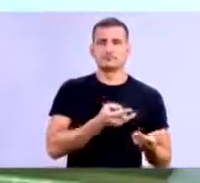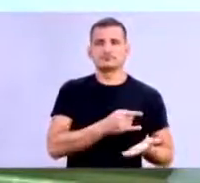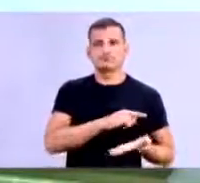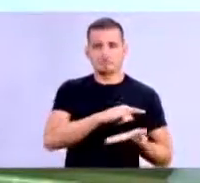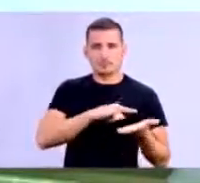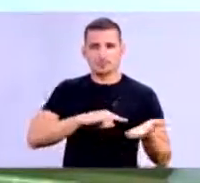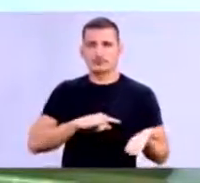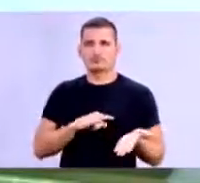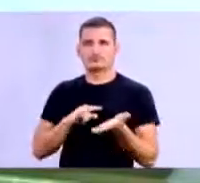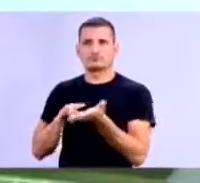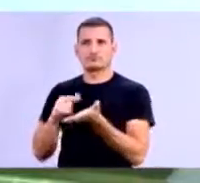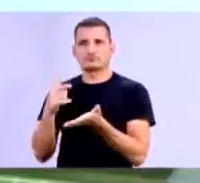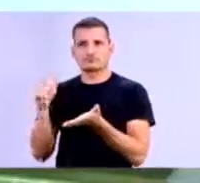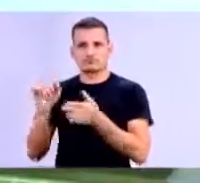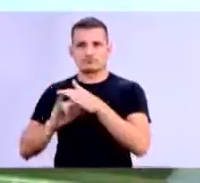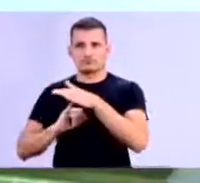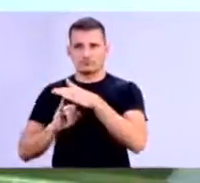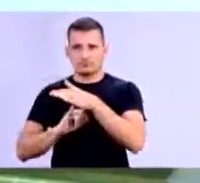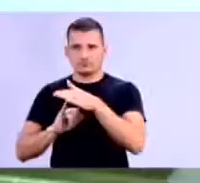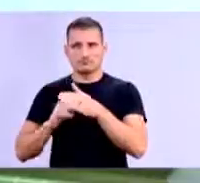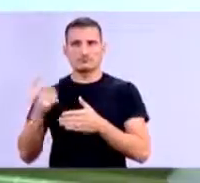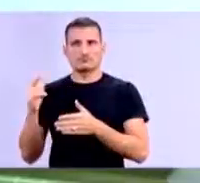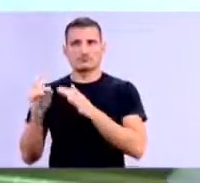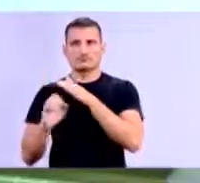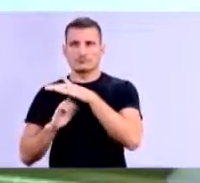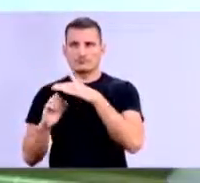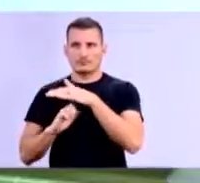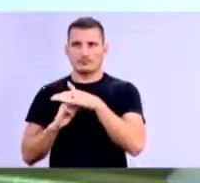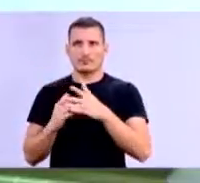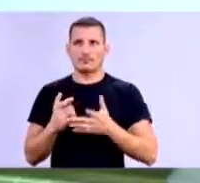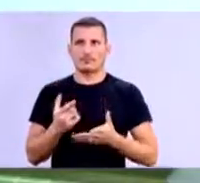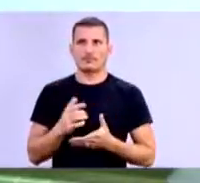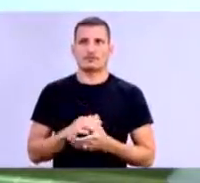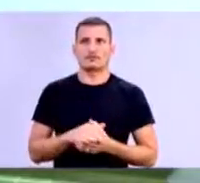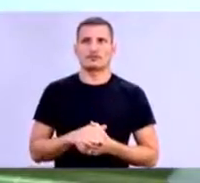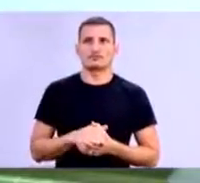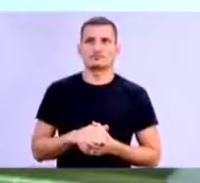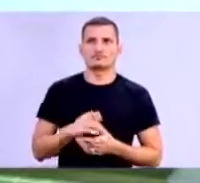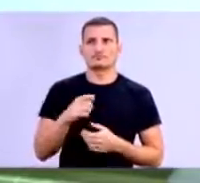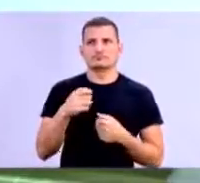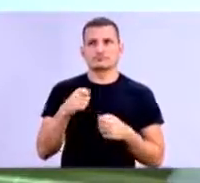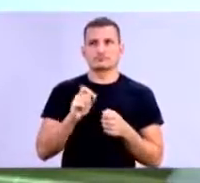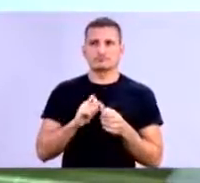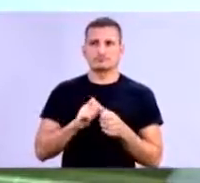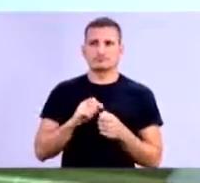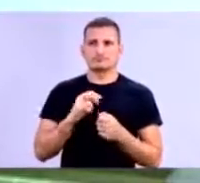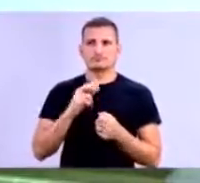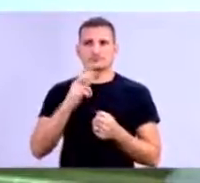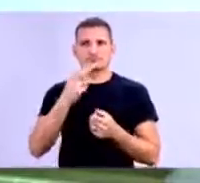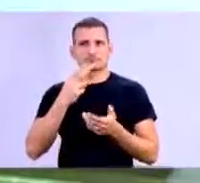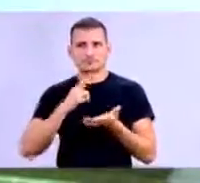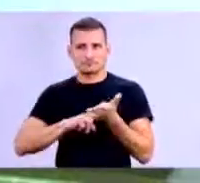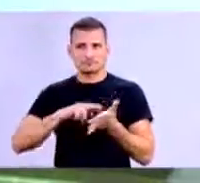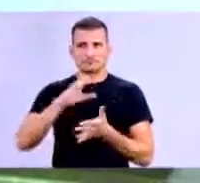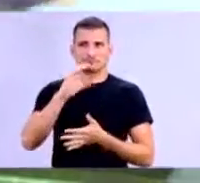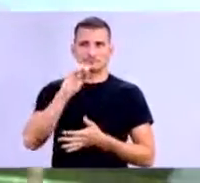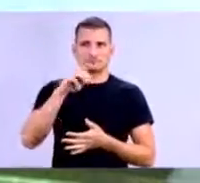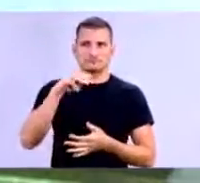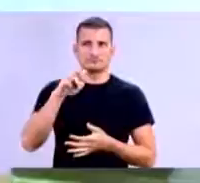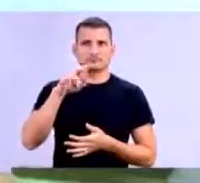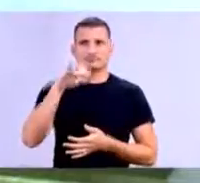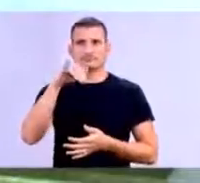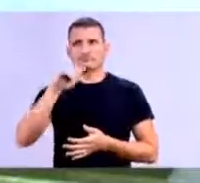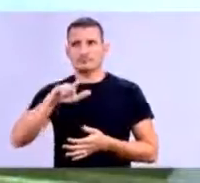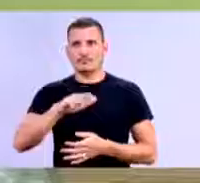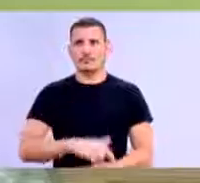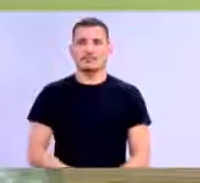documento para um outro órgão, para uma outra empresa, ele deve fazer uma carta comercial. Isso mesmo, os